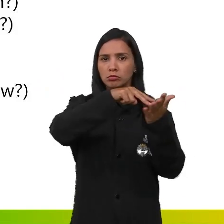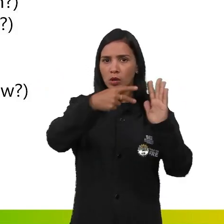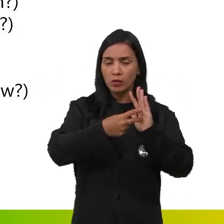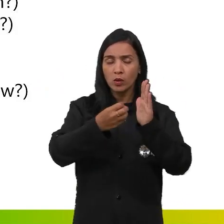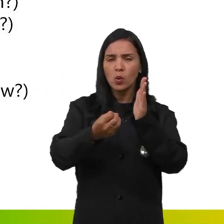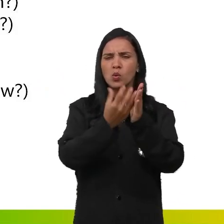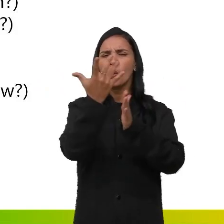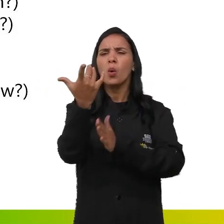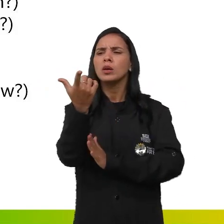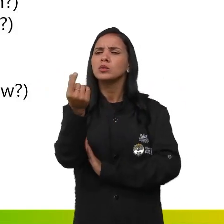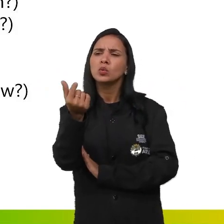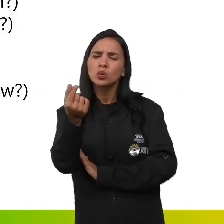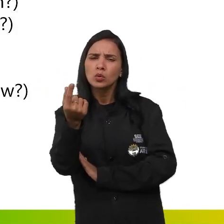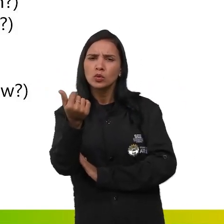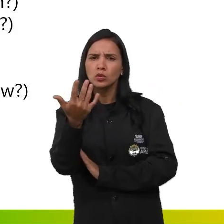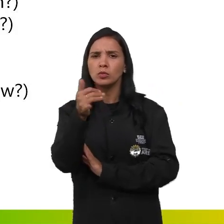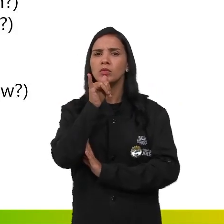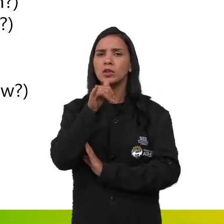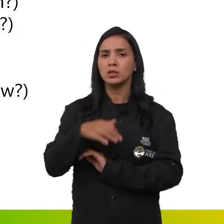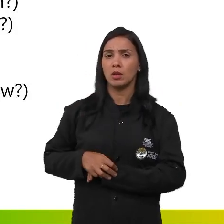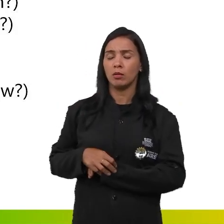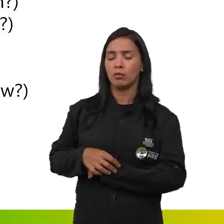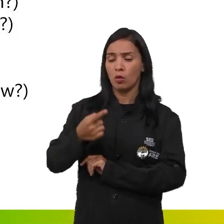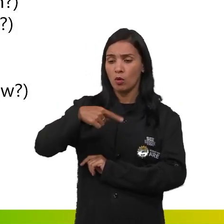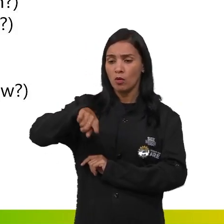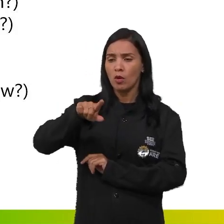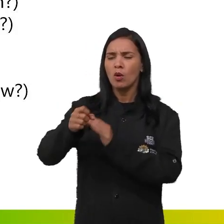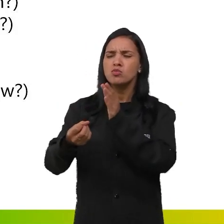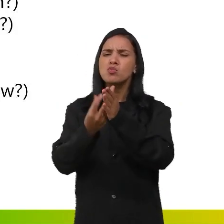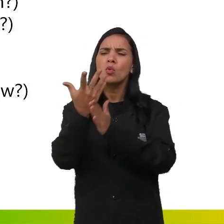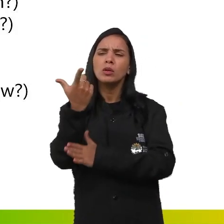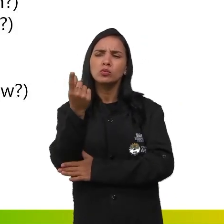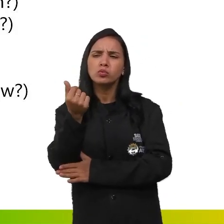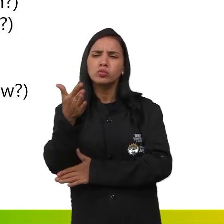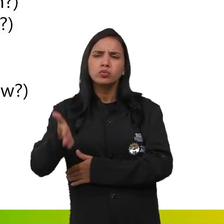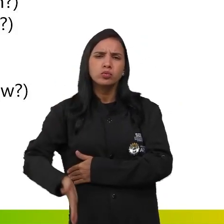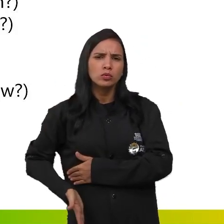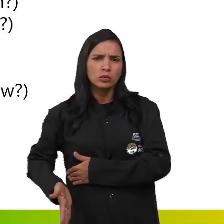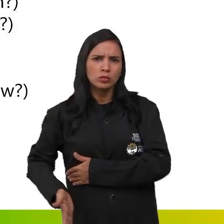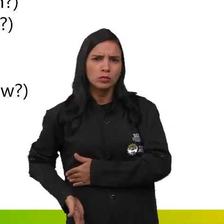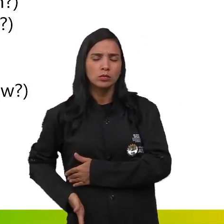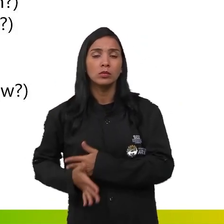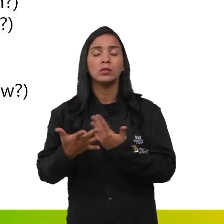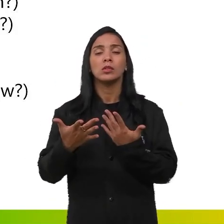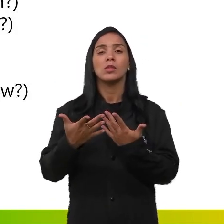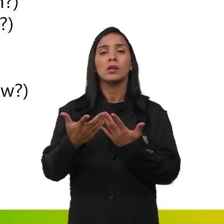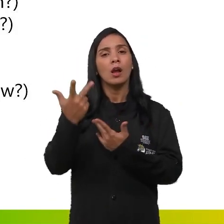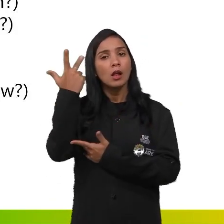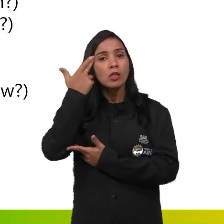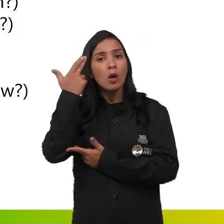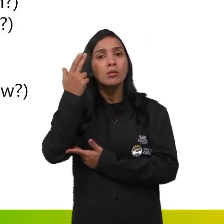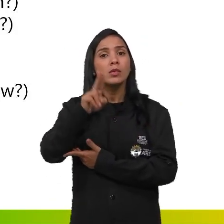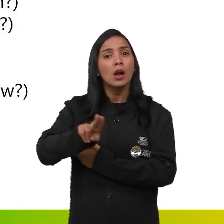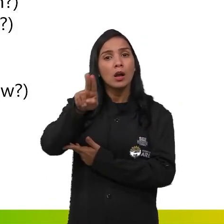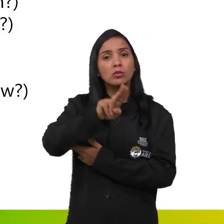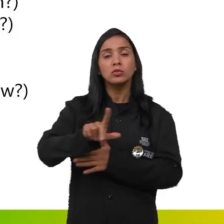Quanto custa essa saia? Então, vai ser muito comum também em lojas, geralmente